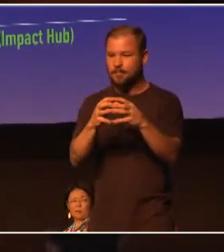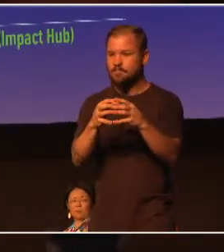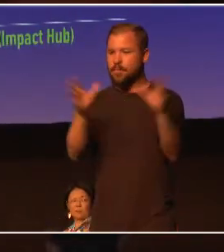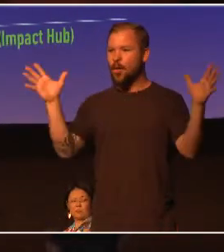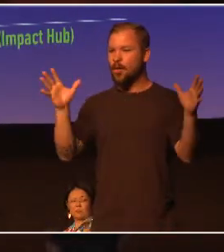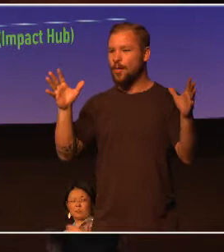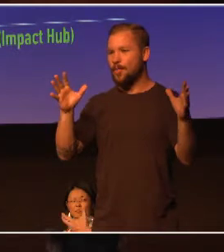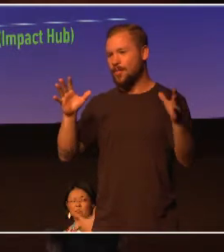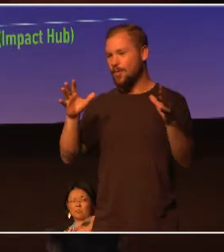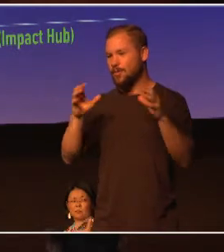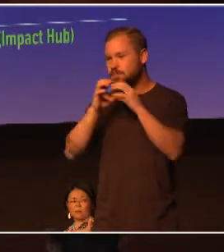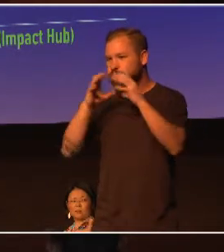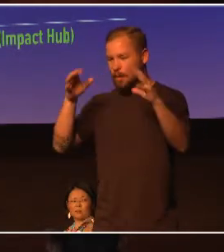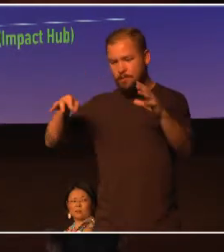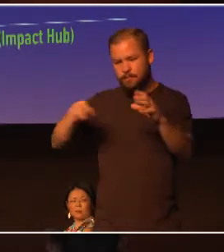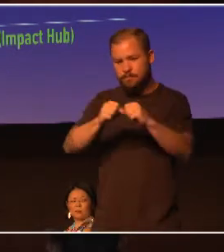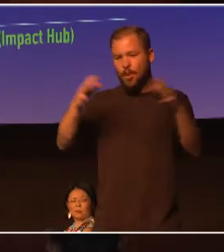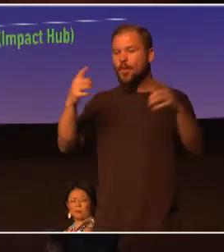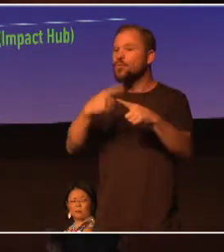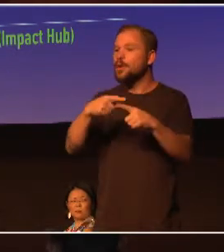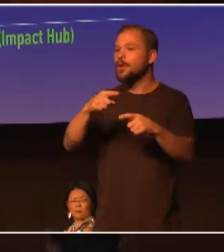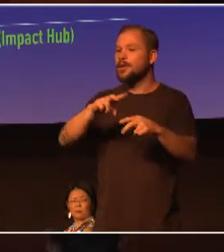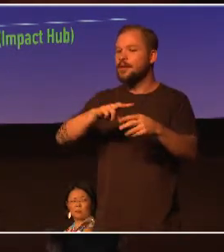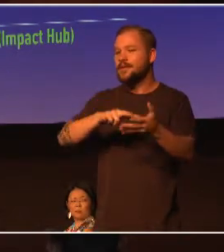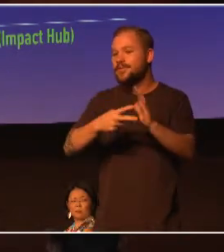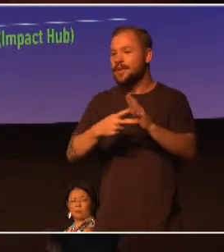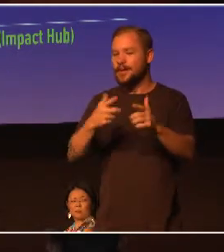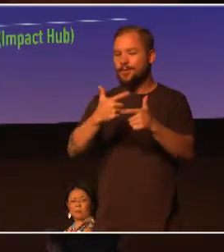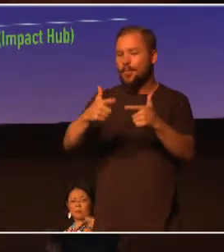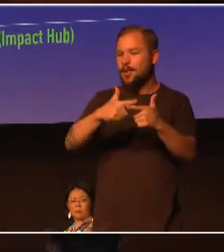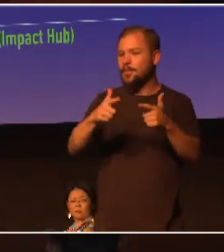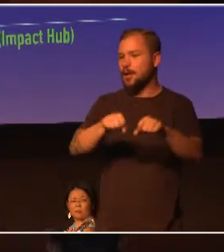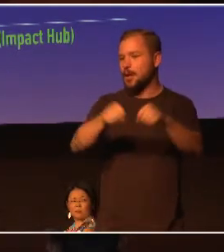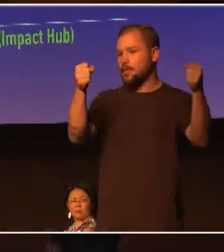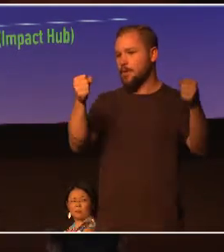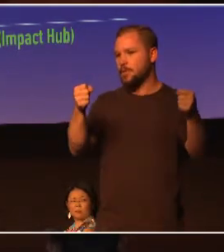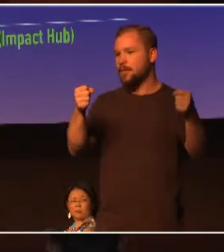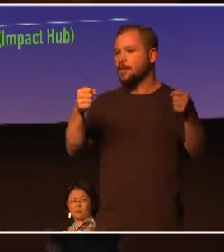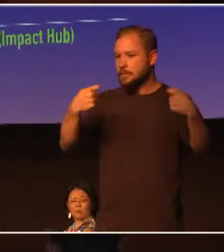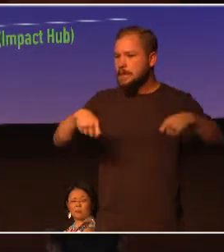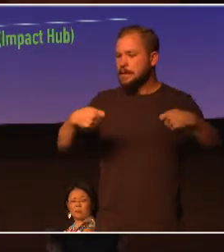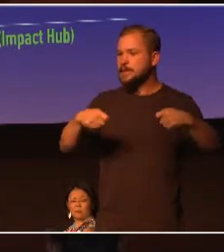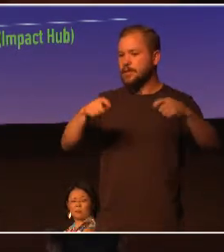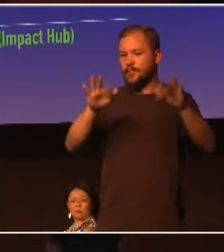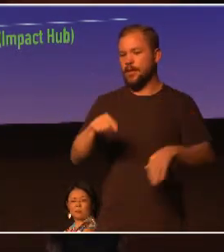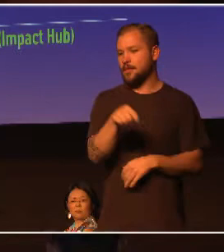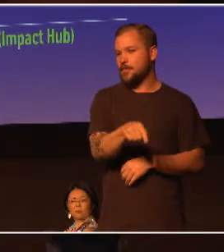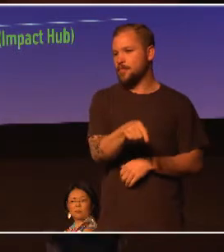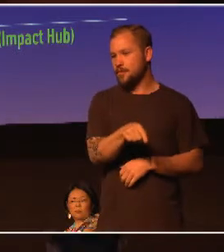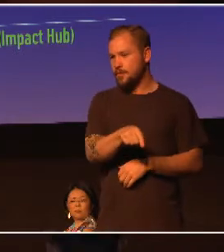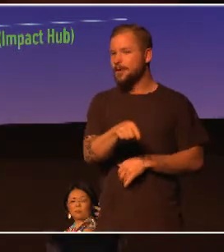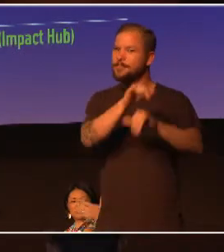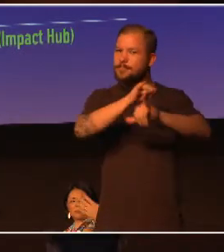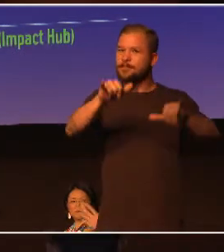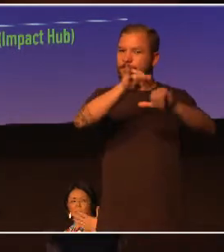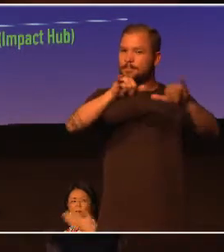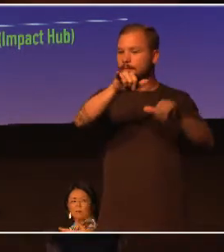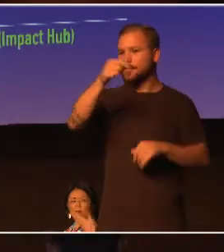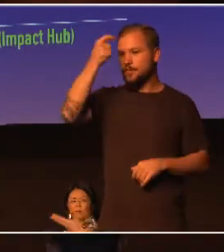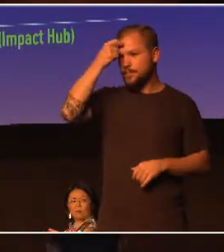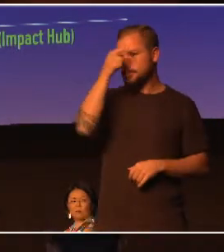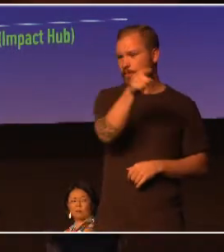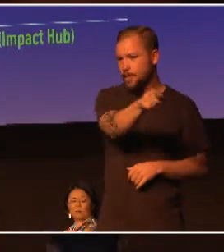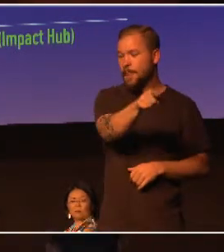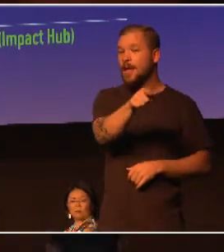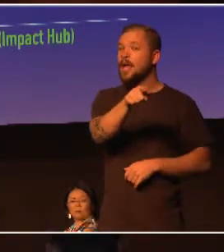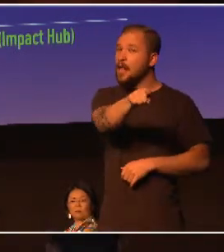dialogando, para trazer para perto, e chamamos eles para desenharem um evento com a gente. Então, acho que tem mais gente